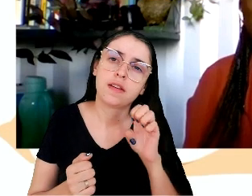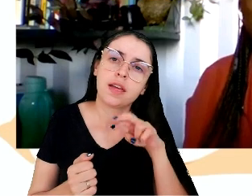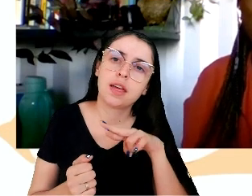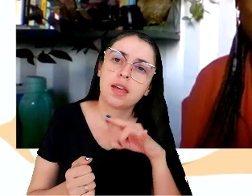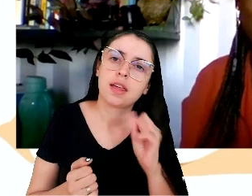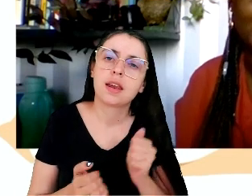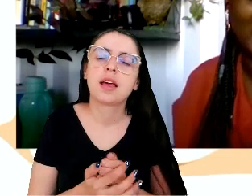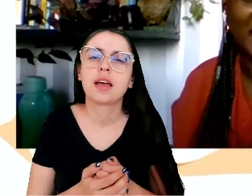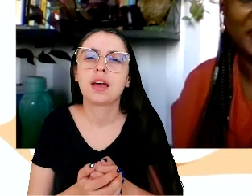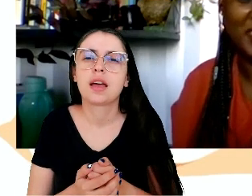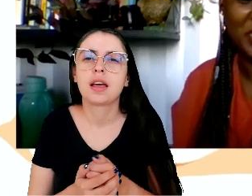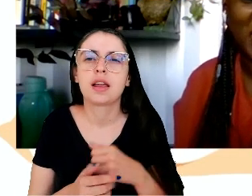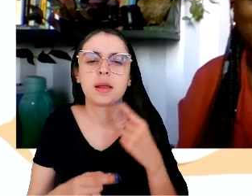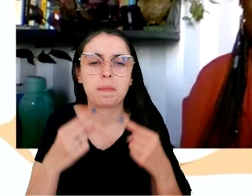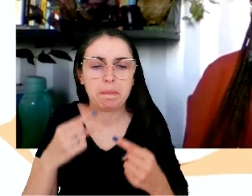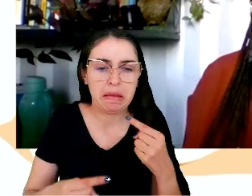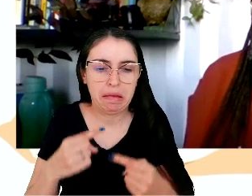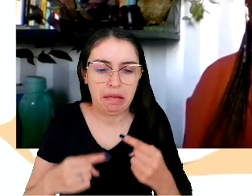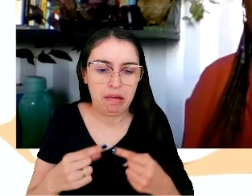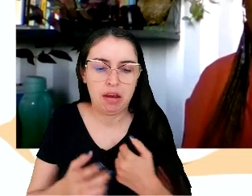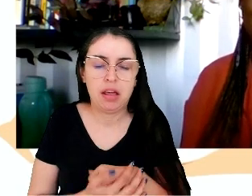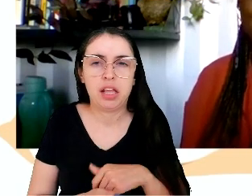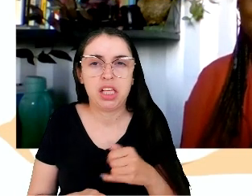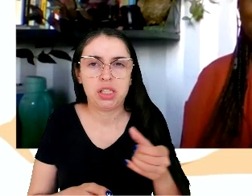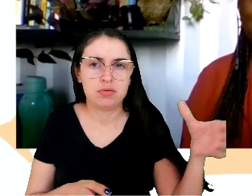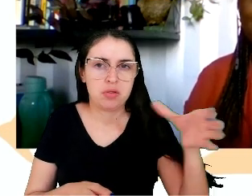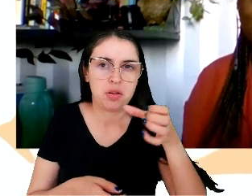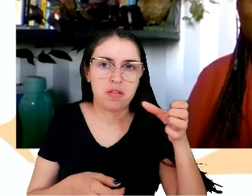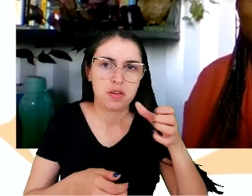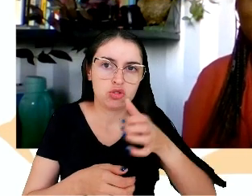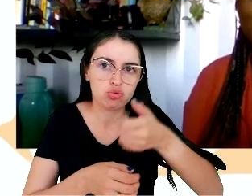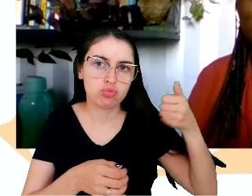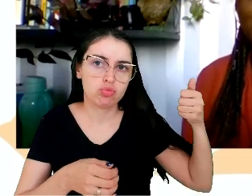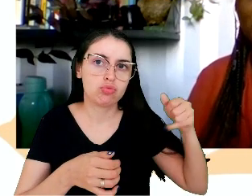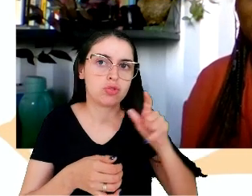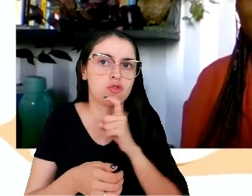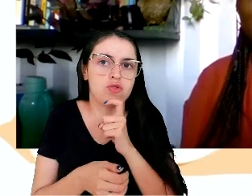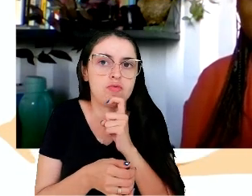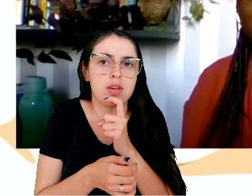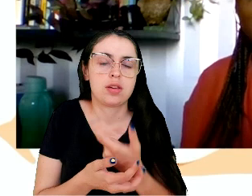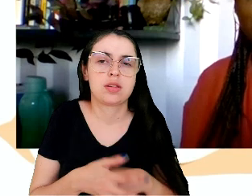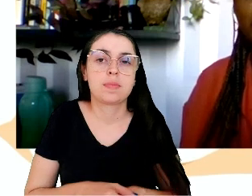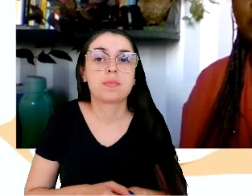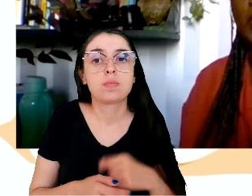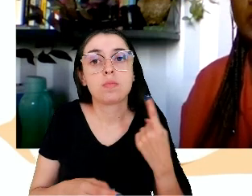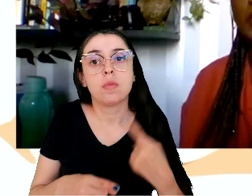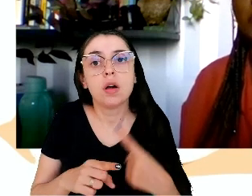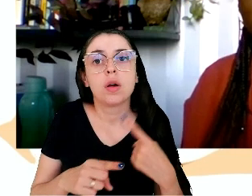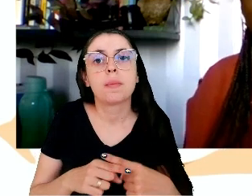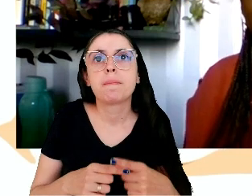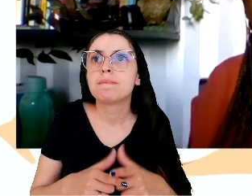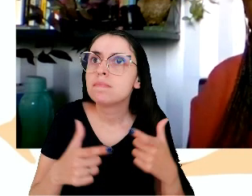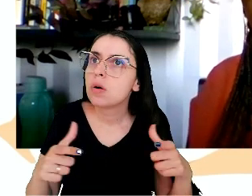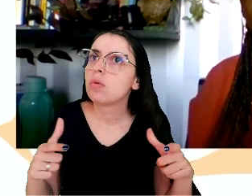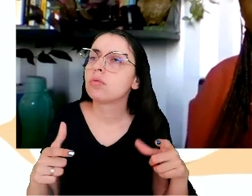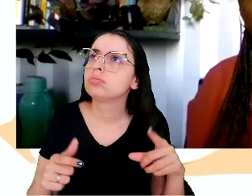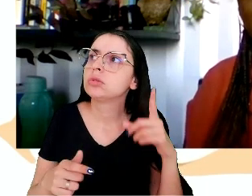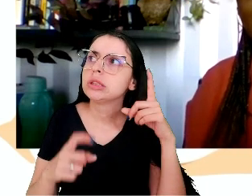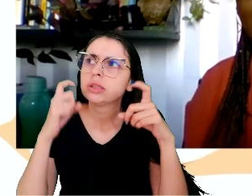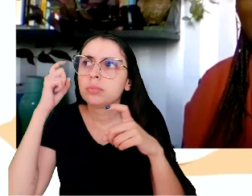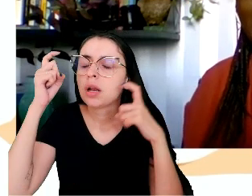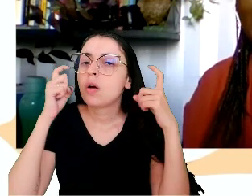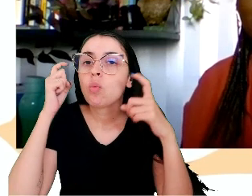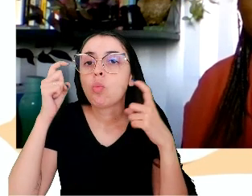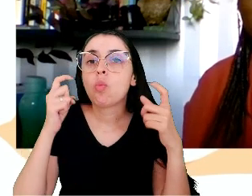ela tinha essa briga pelas garrafinhas de água dentro da geladeira. Porque ela tinha muito essa preocupação com